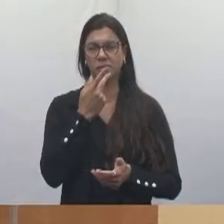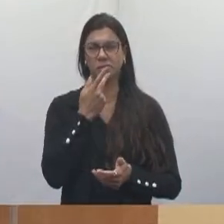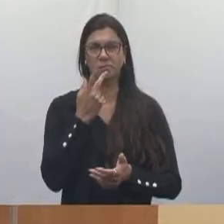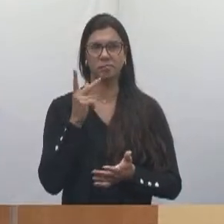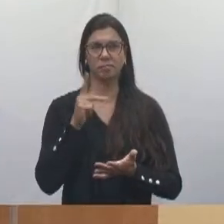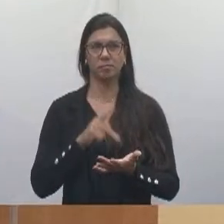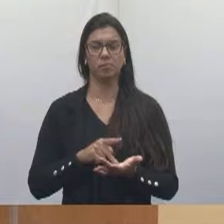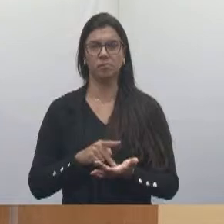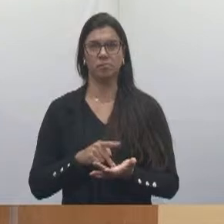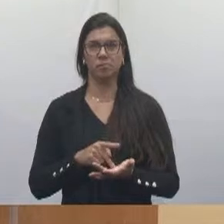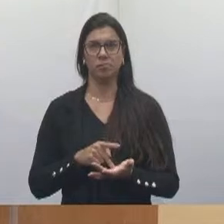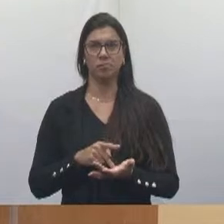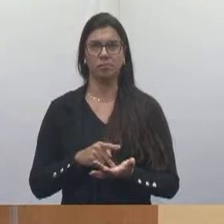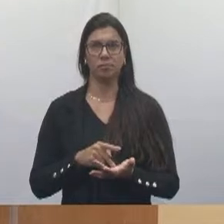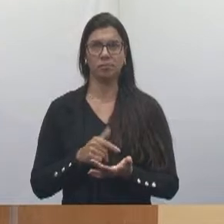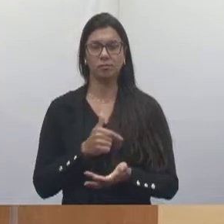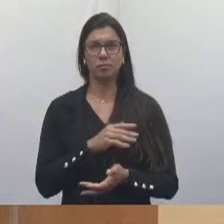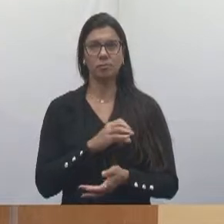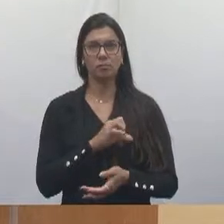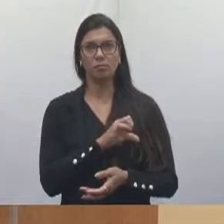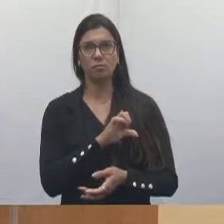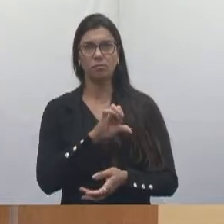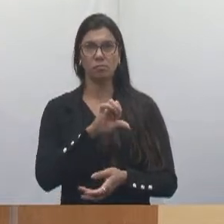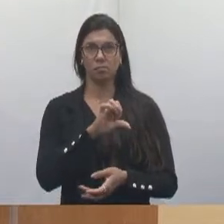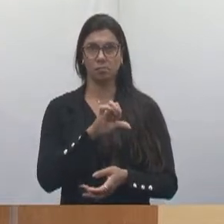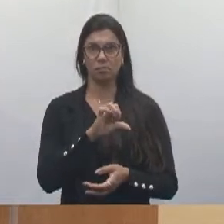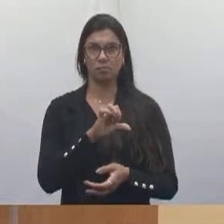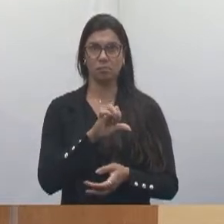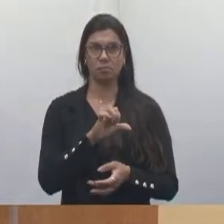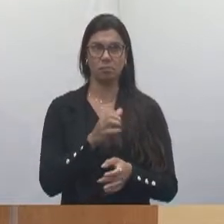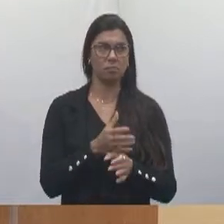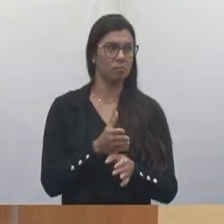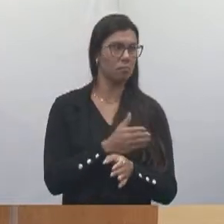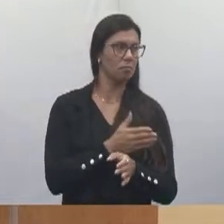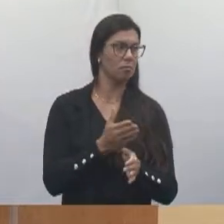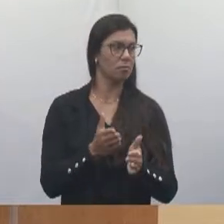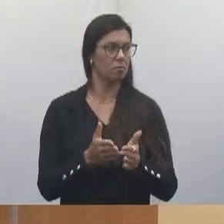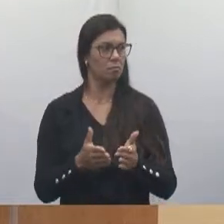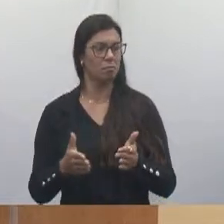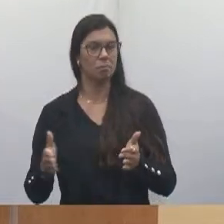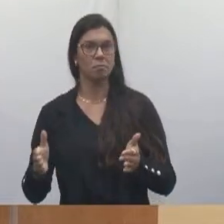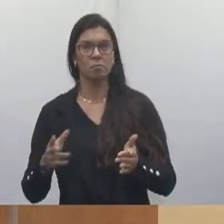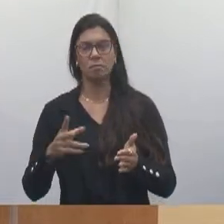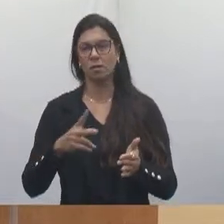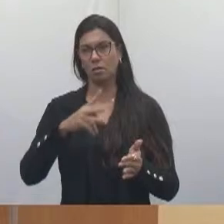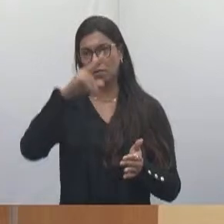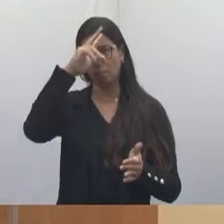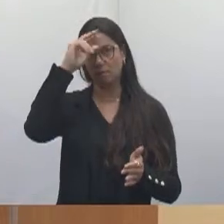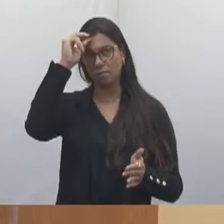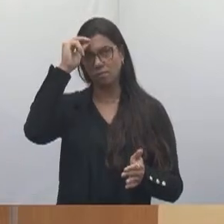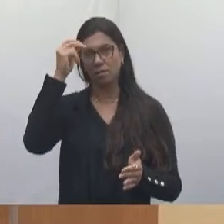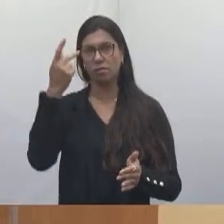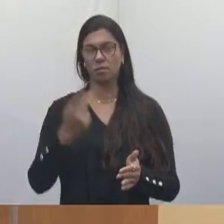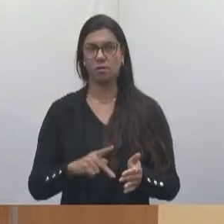realidade. 2009 para cá, o prefeito que passou nessa cidade aqui,